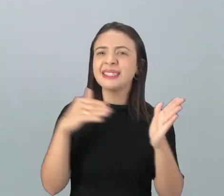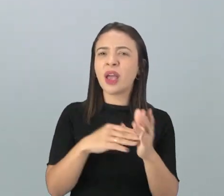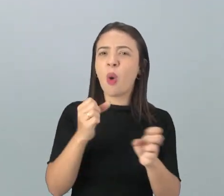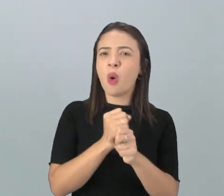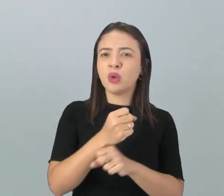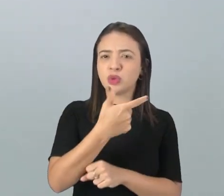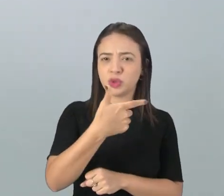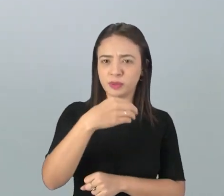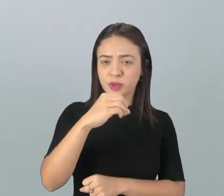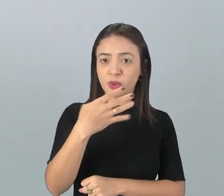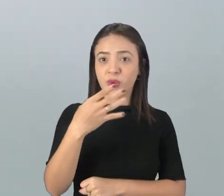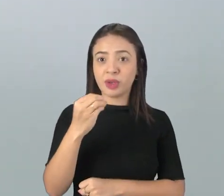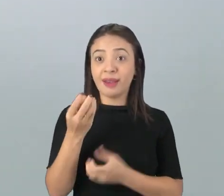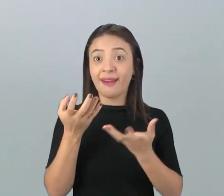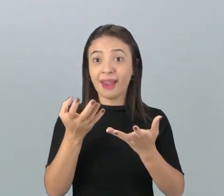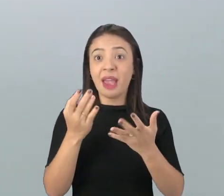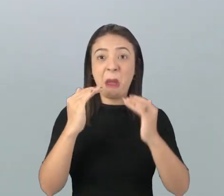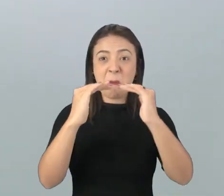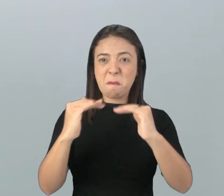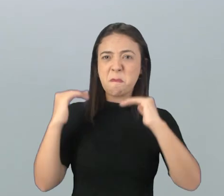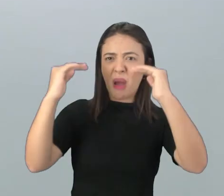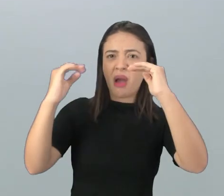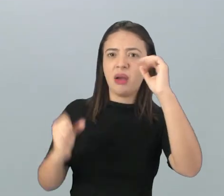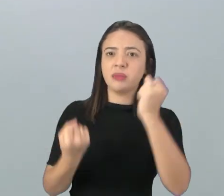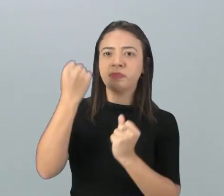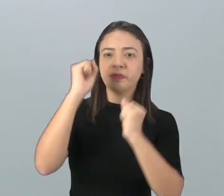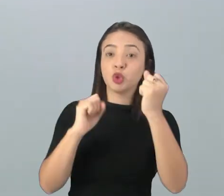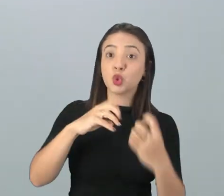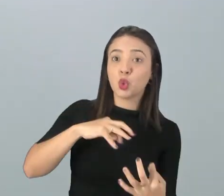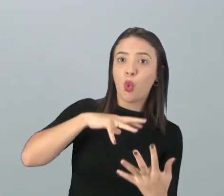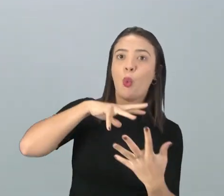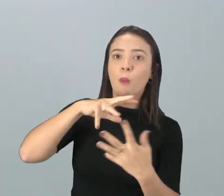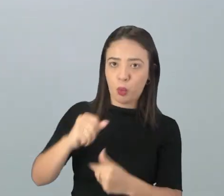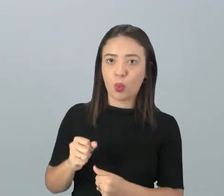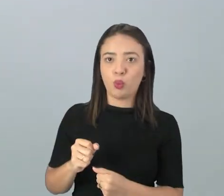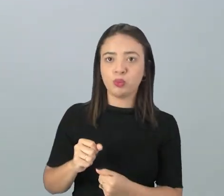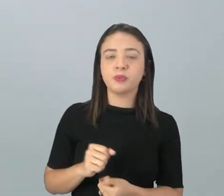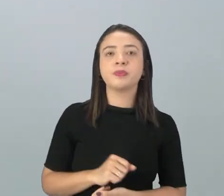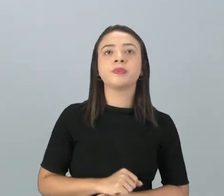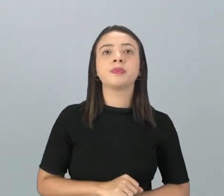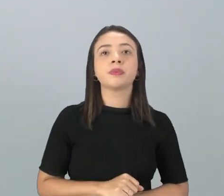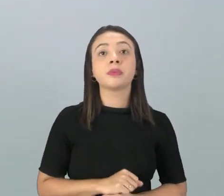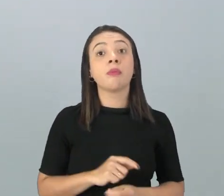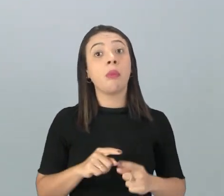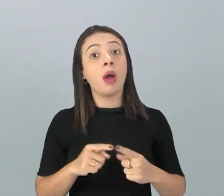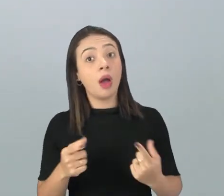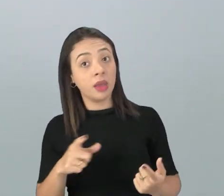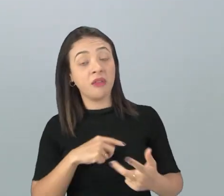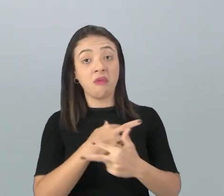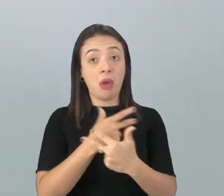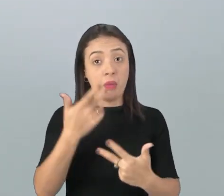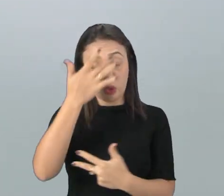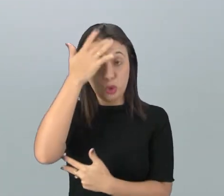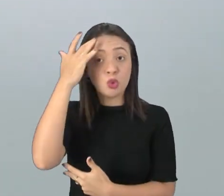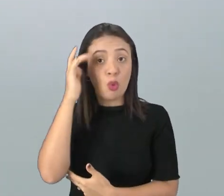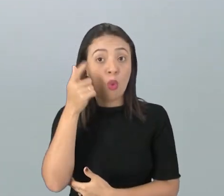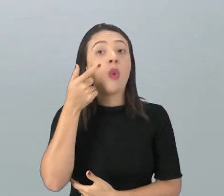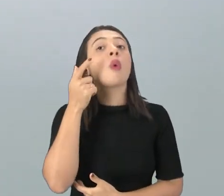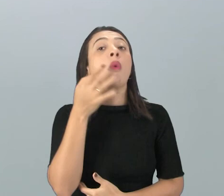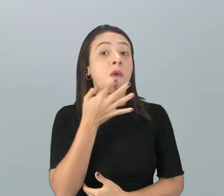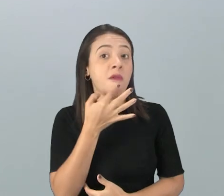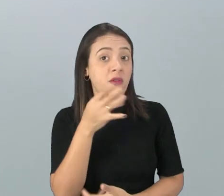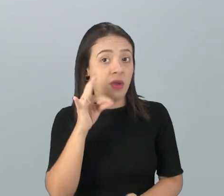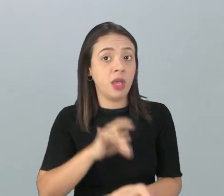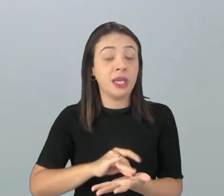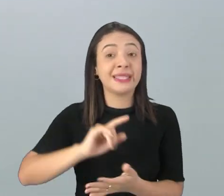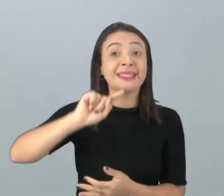2040 seja a maior potência mundial. Mas segundo as estimativas dos analistas, depois dessa fase